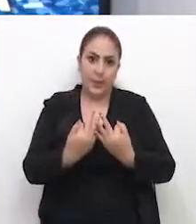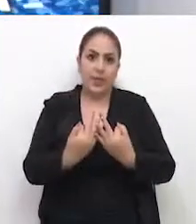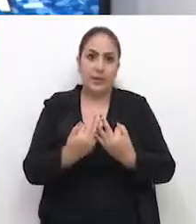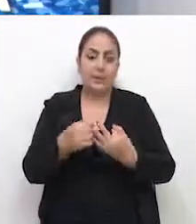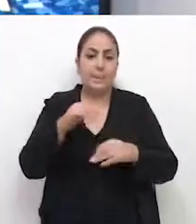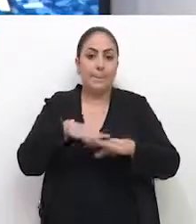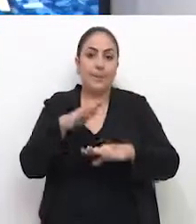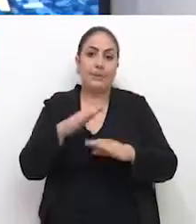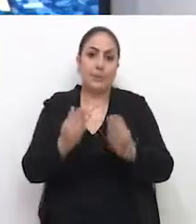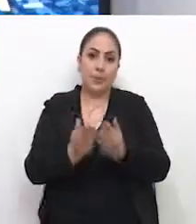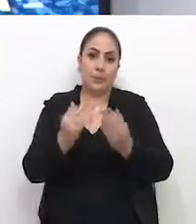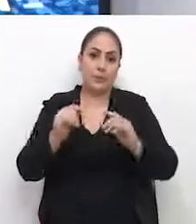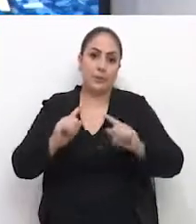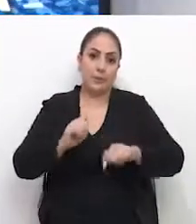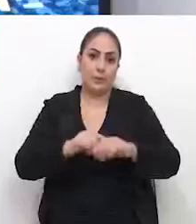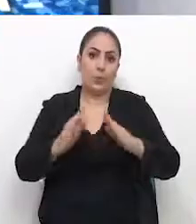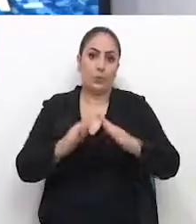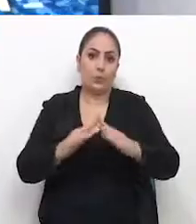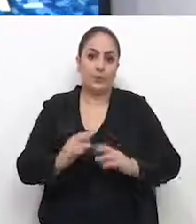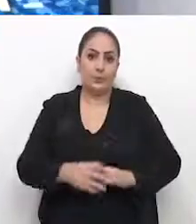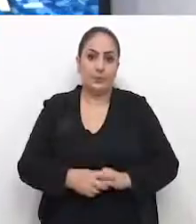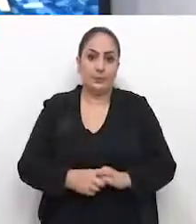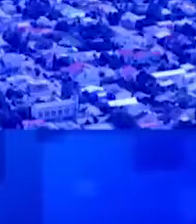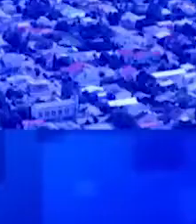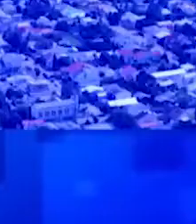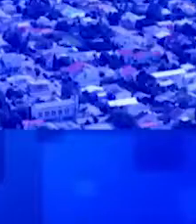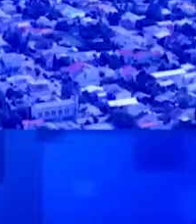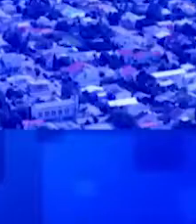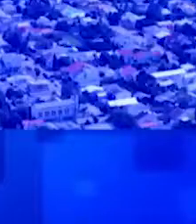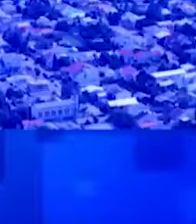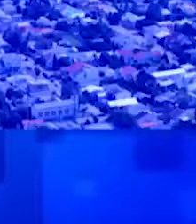ajuda famílias em situação precária de moradia.